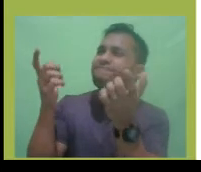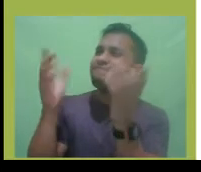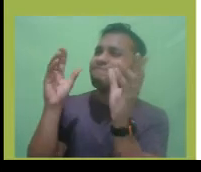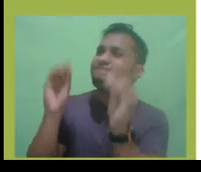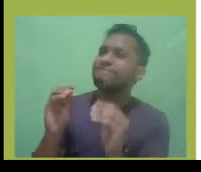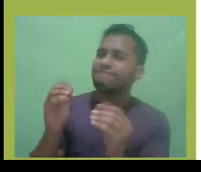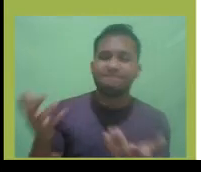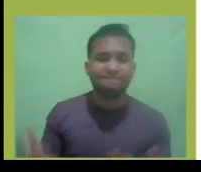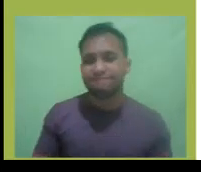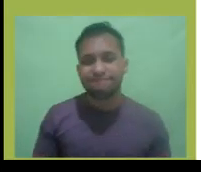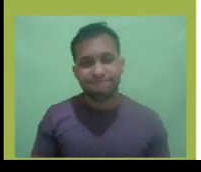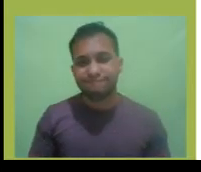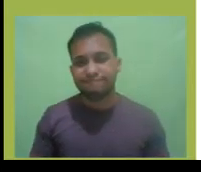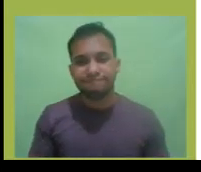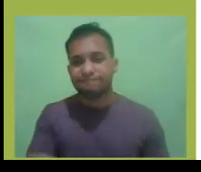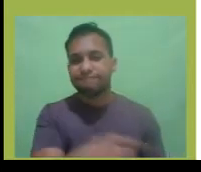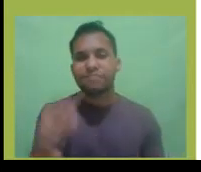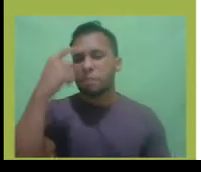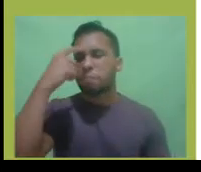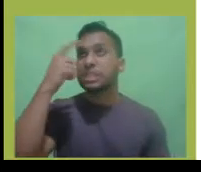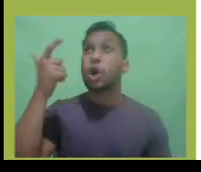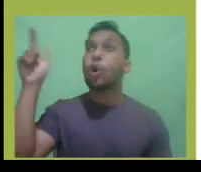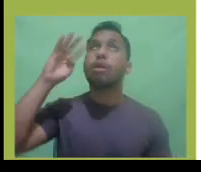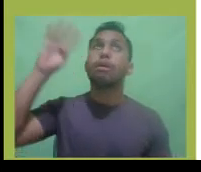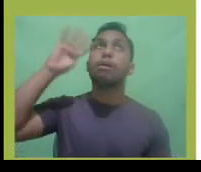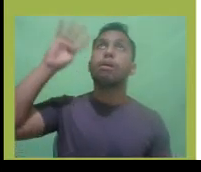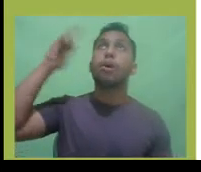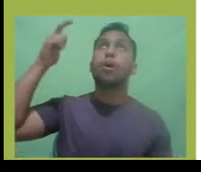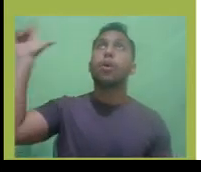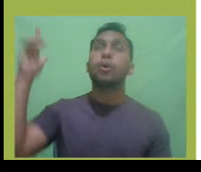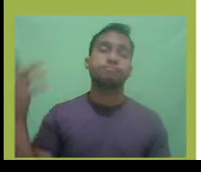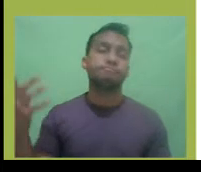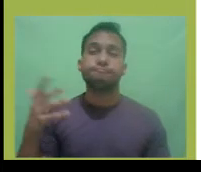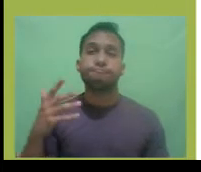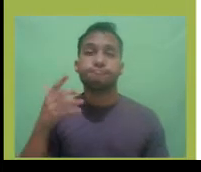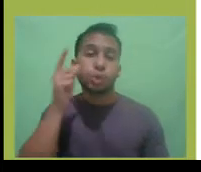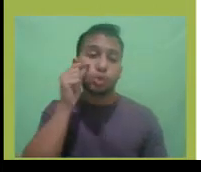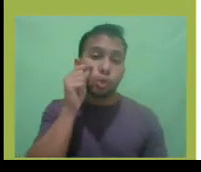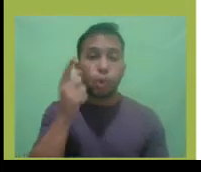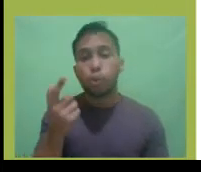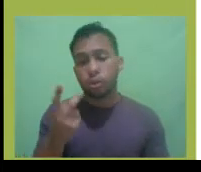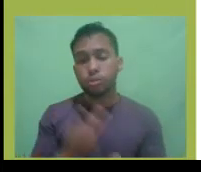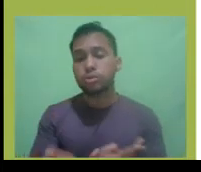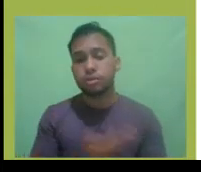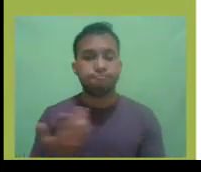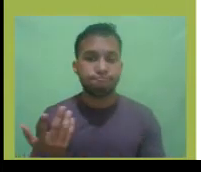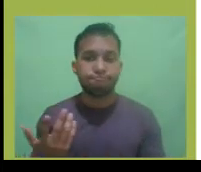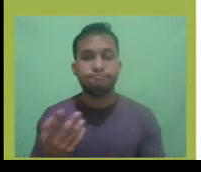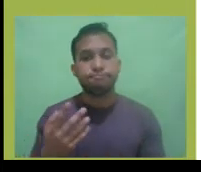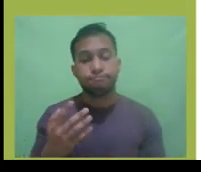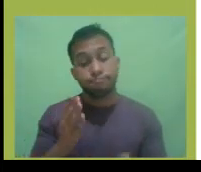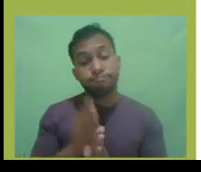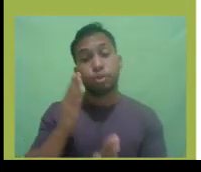de raciocínio, ele começa a pensar em outra coisa no meio da apresentação e no final ele já não sabe mais do que se trata a sua apresentação. Então, se